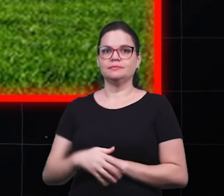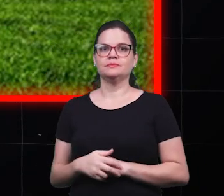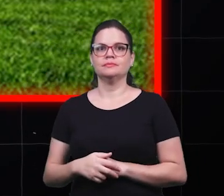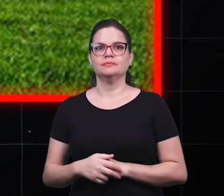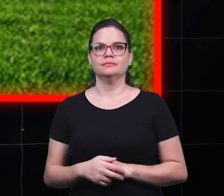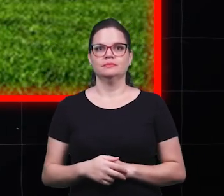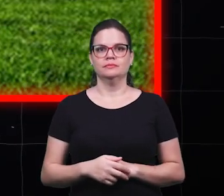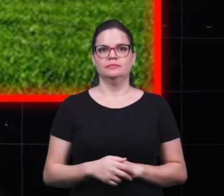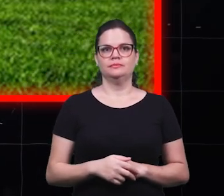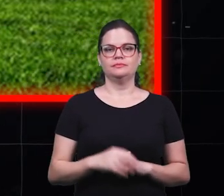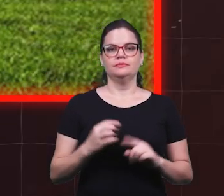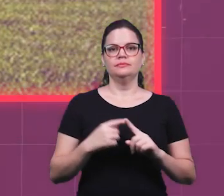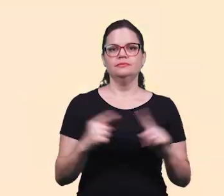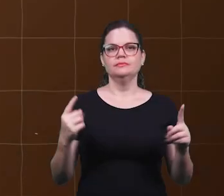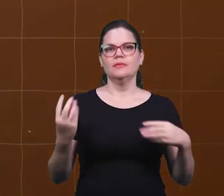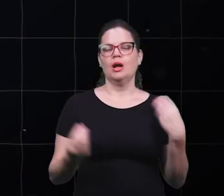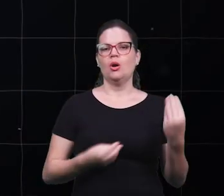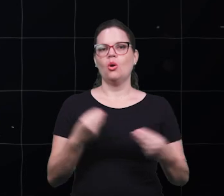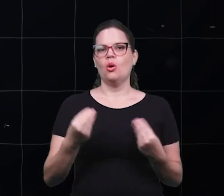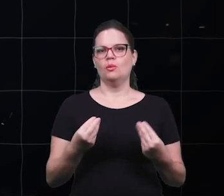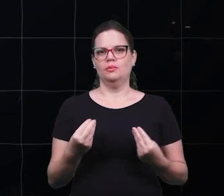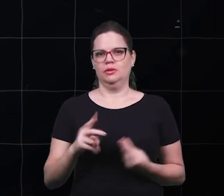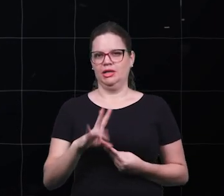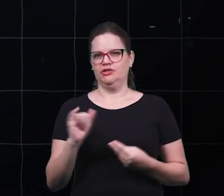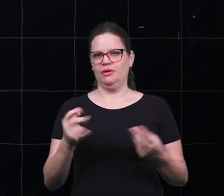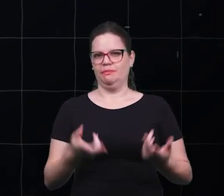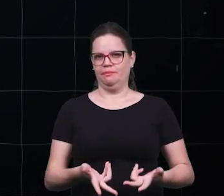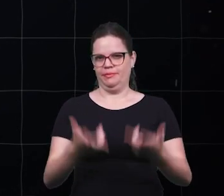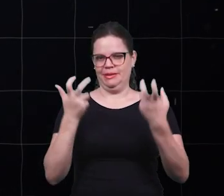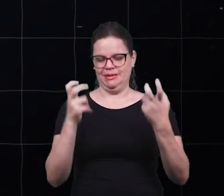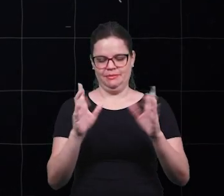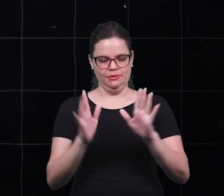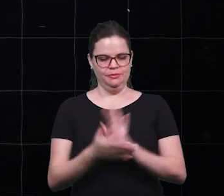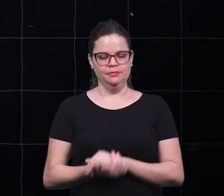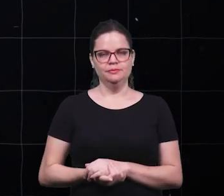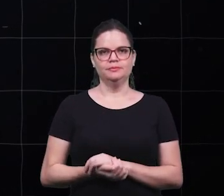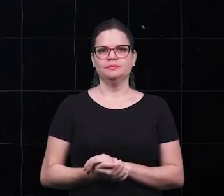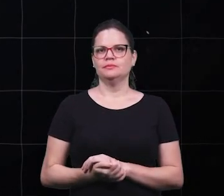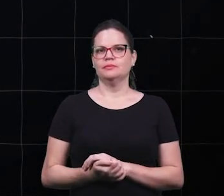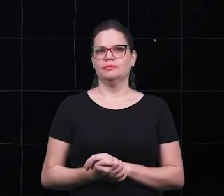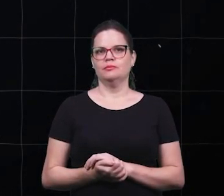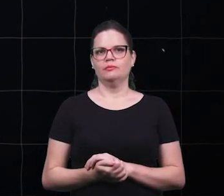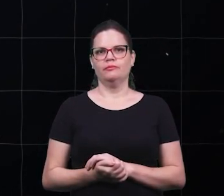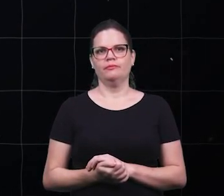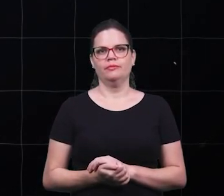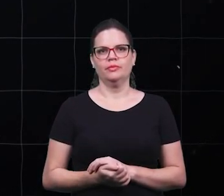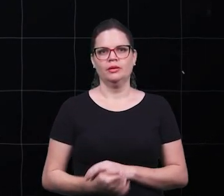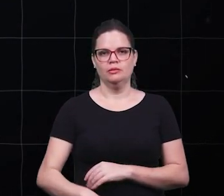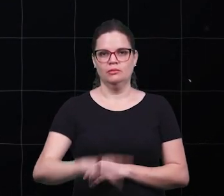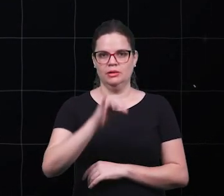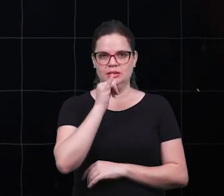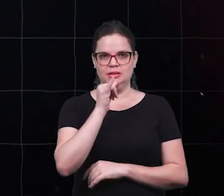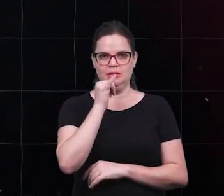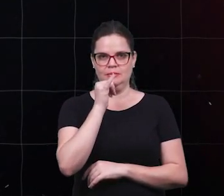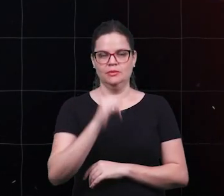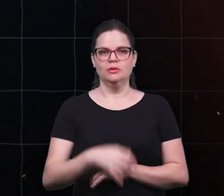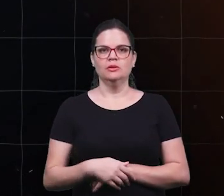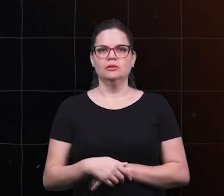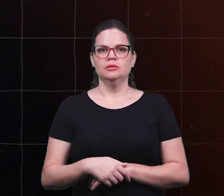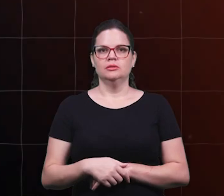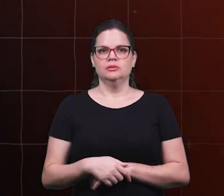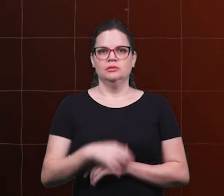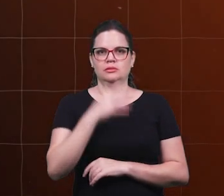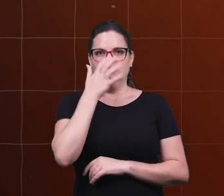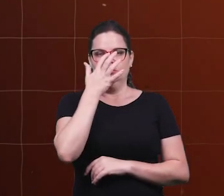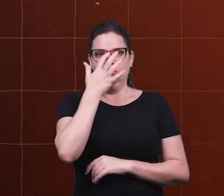iria perceber isso? Vamos comparar aqui com o tempo de reação que nós temos